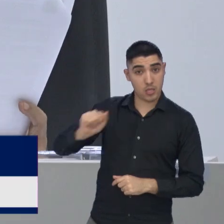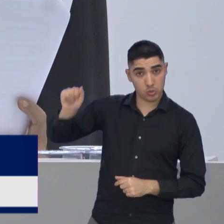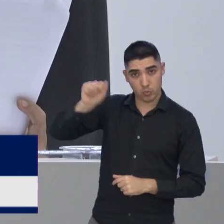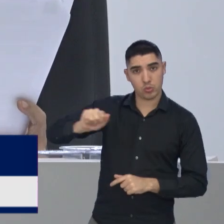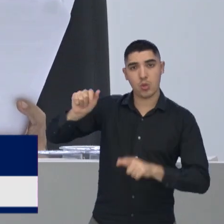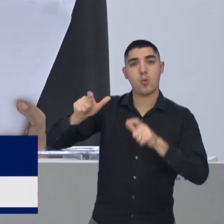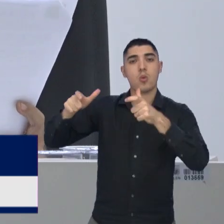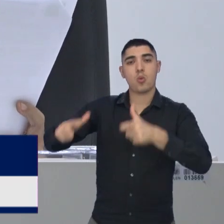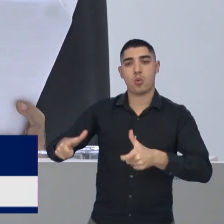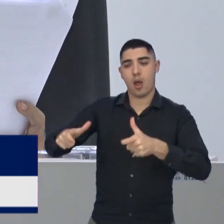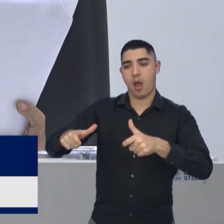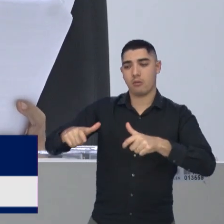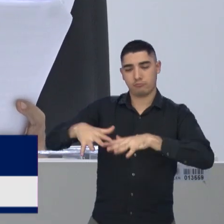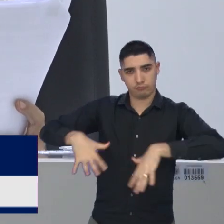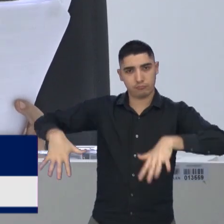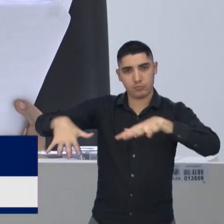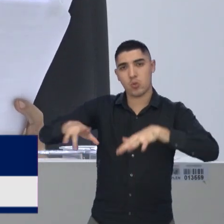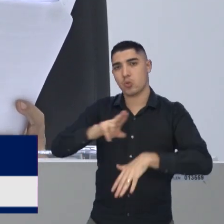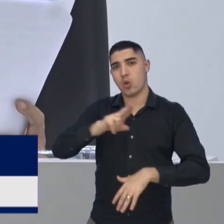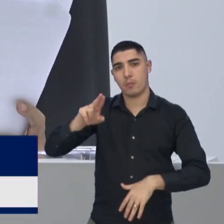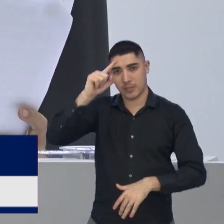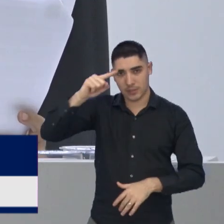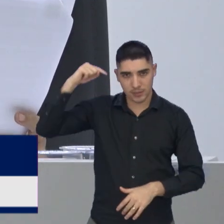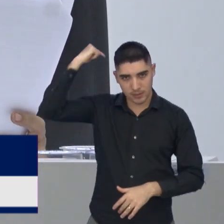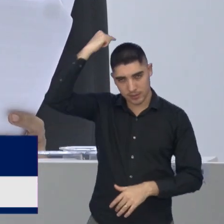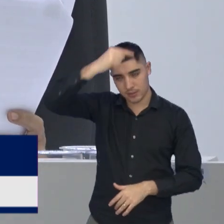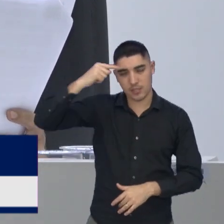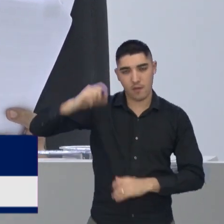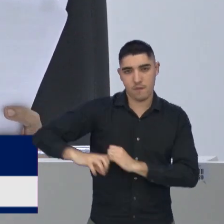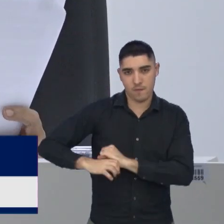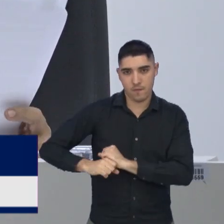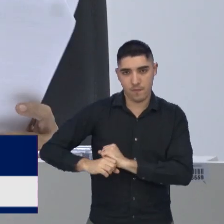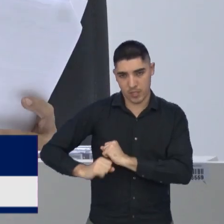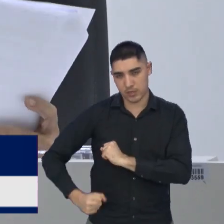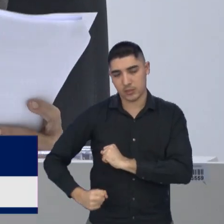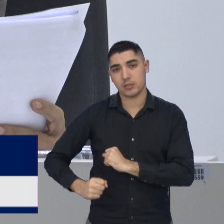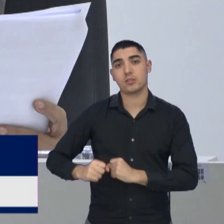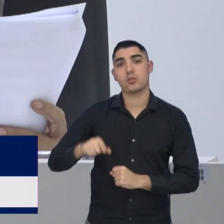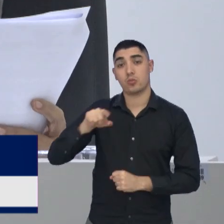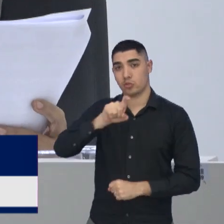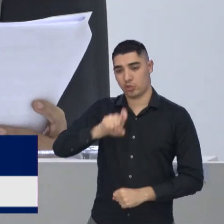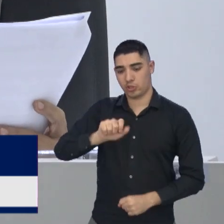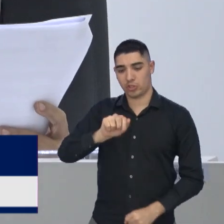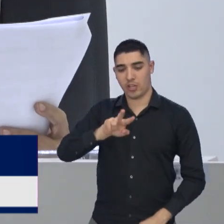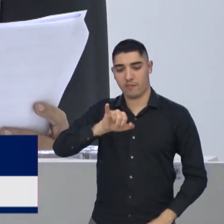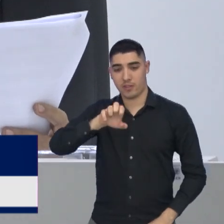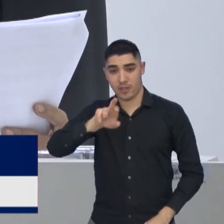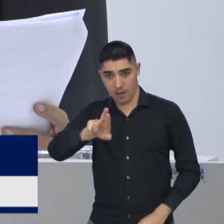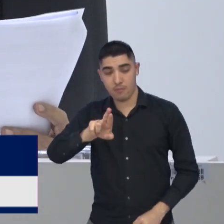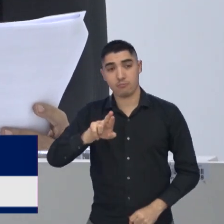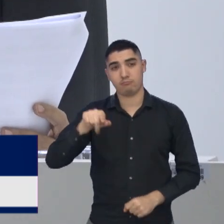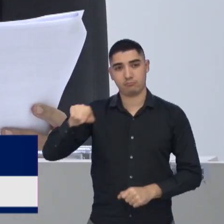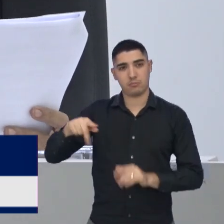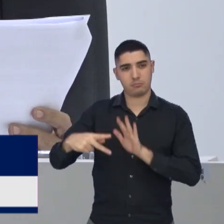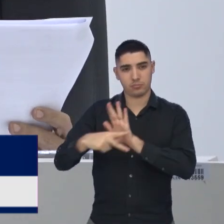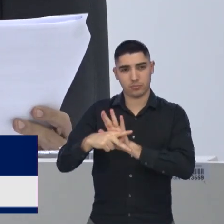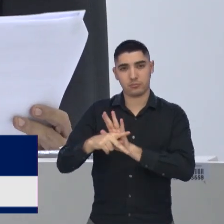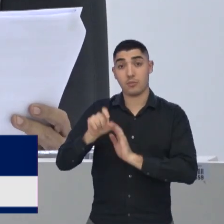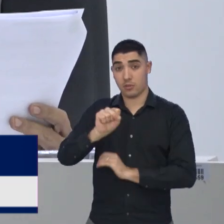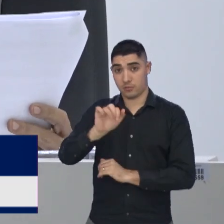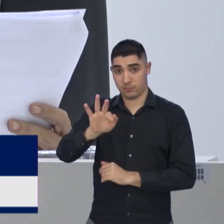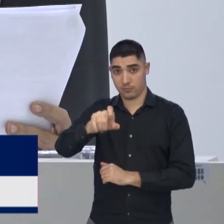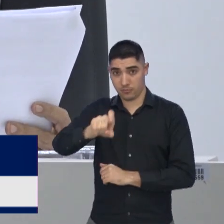Território São Francisco Xavier. Rito ordinário, Comissão Justiça. Processo